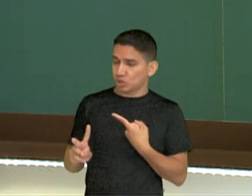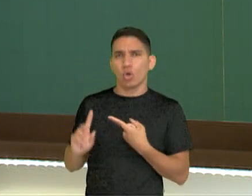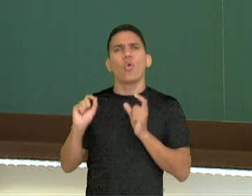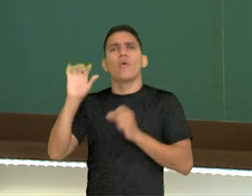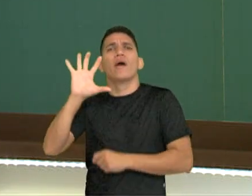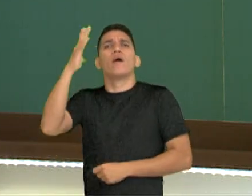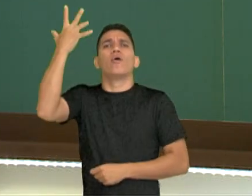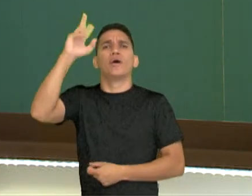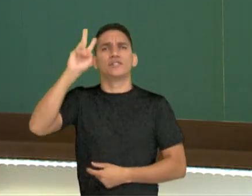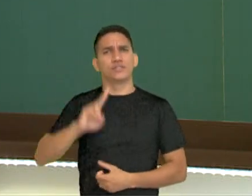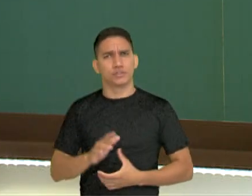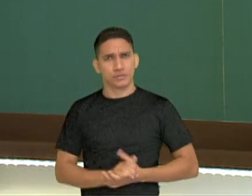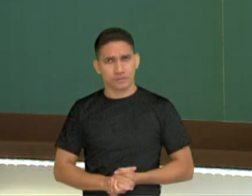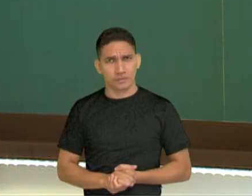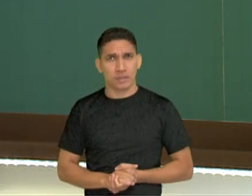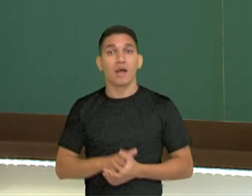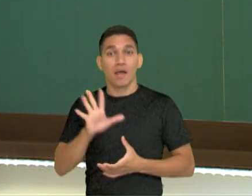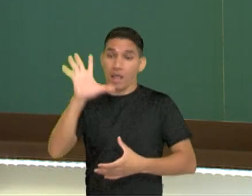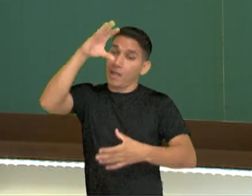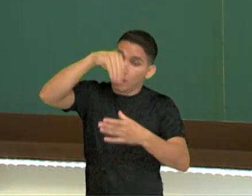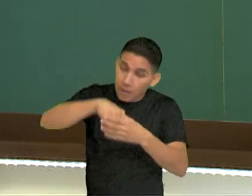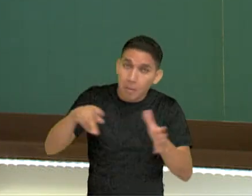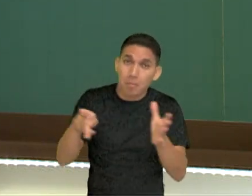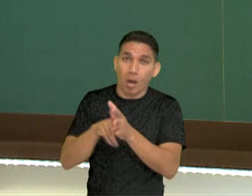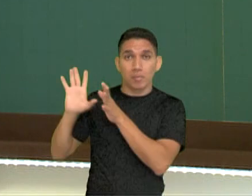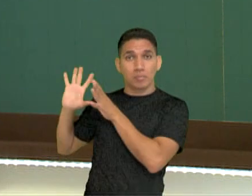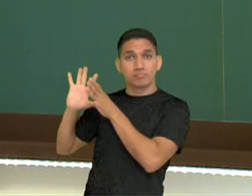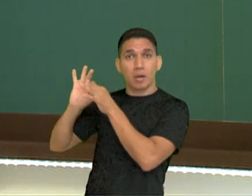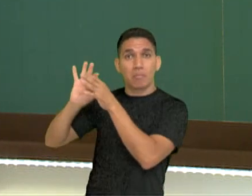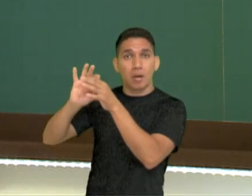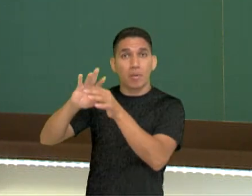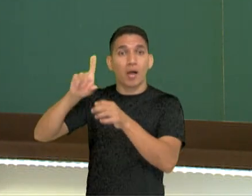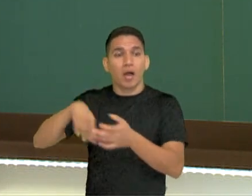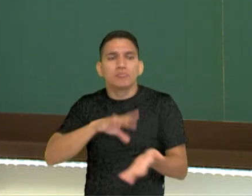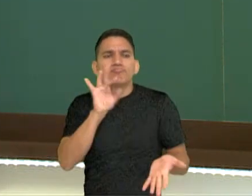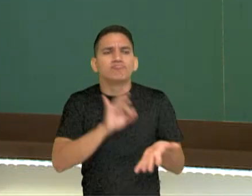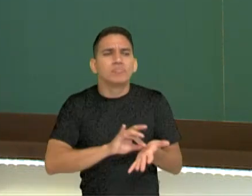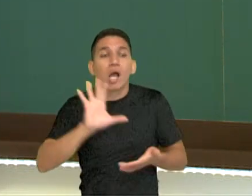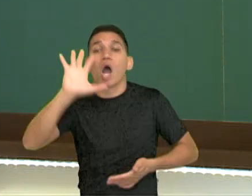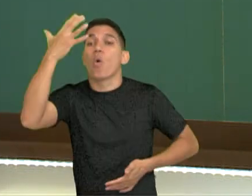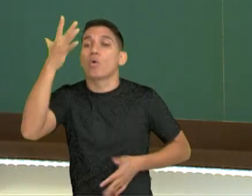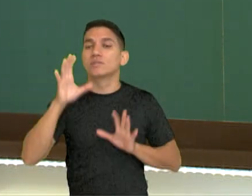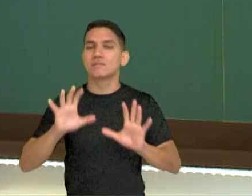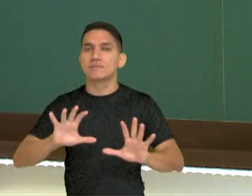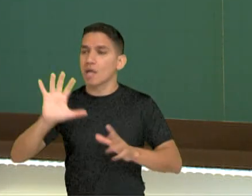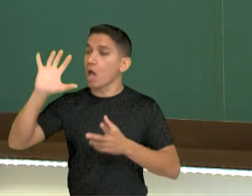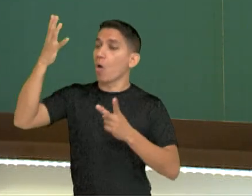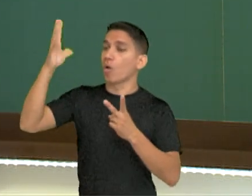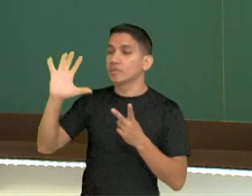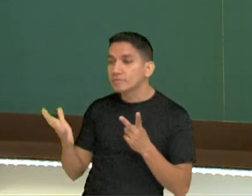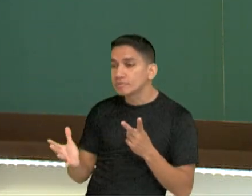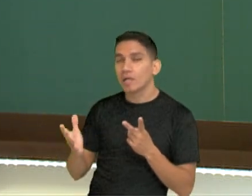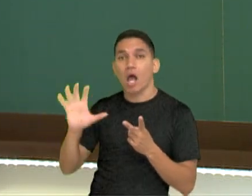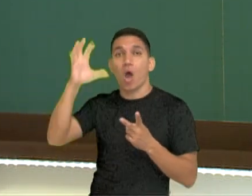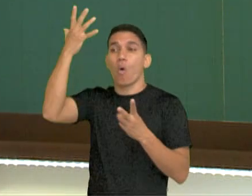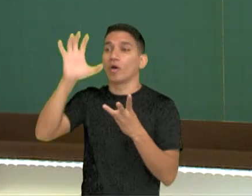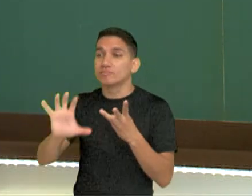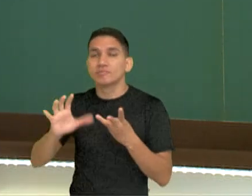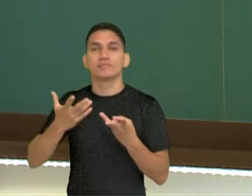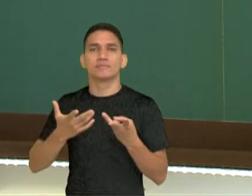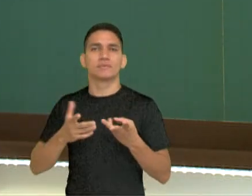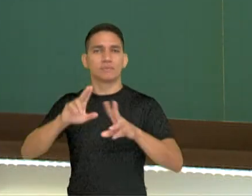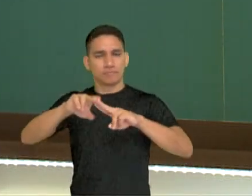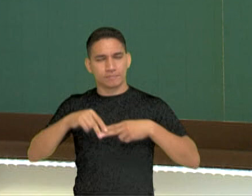minha história? Então, isso faz parte do meu enredo. São os fatos, os acontecimentos que estão presentes.